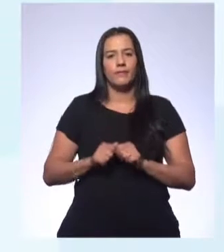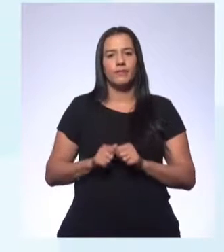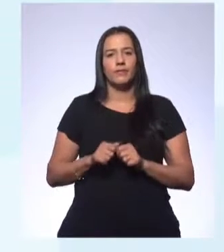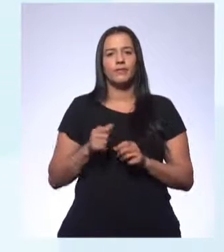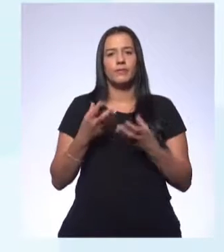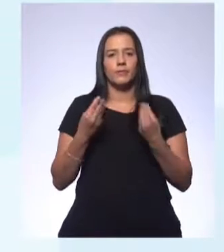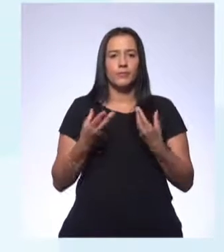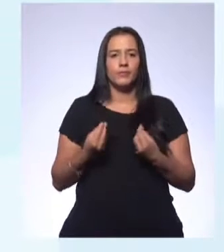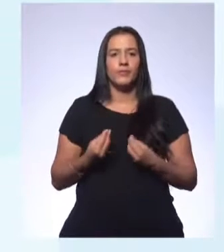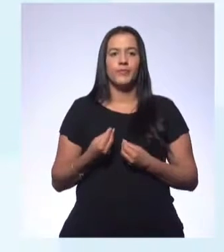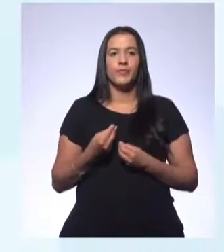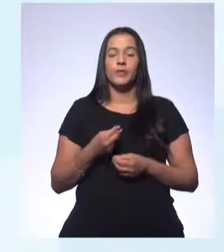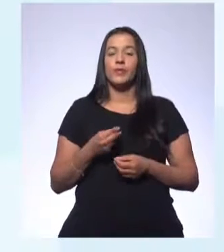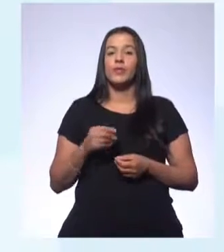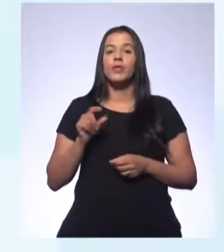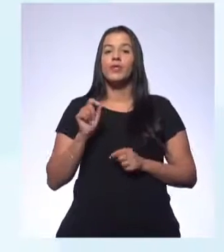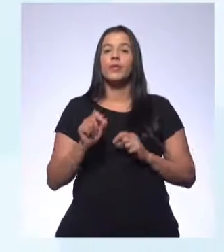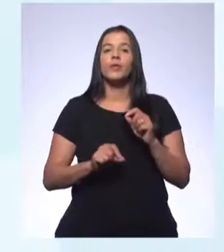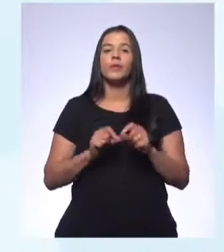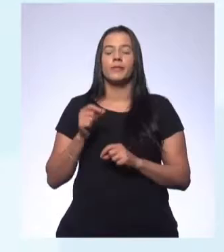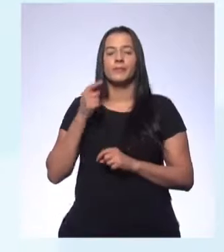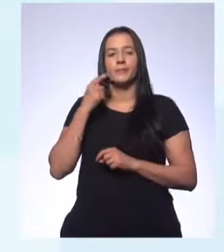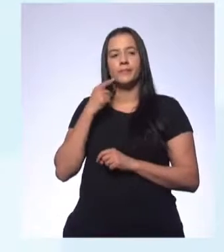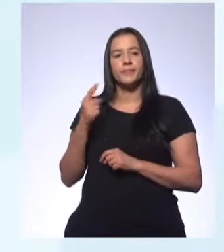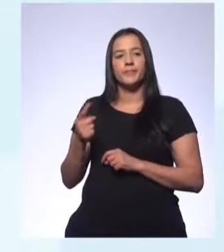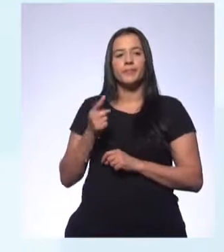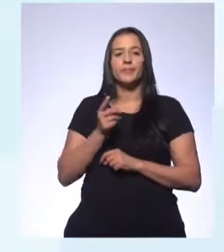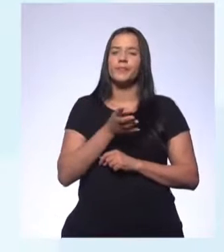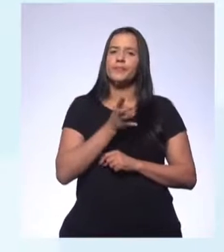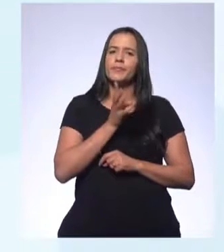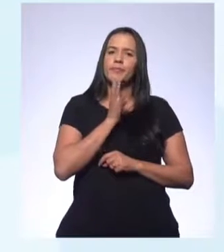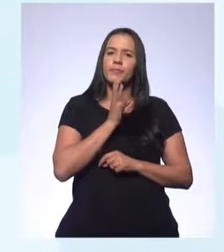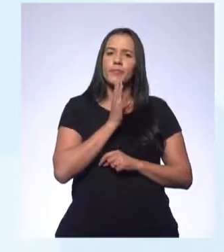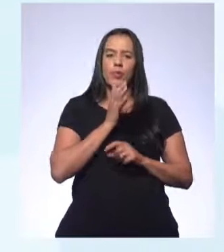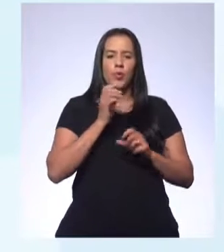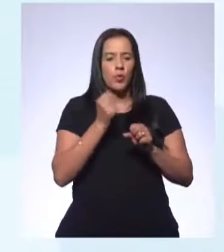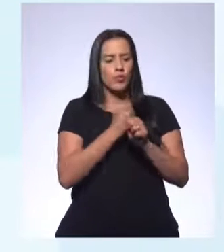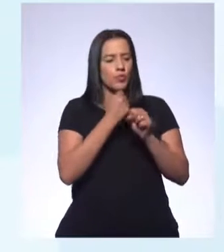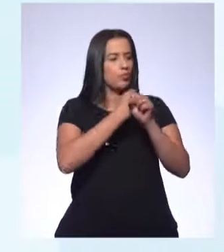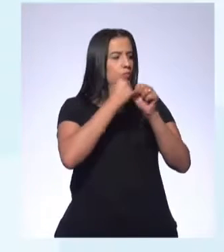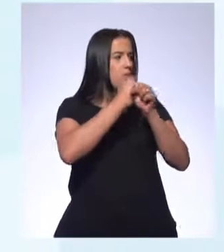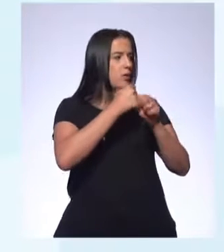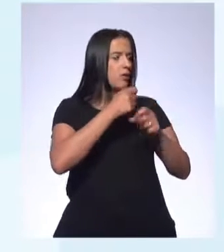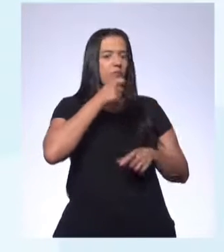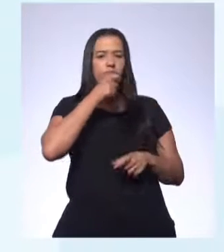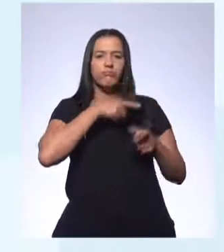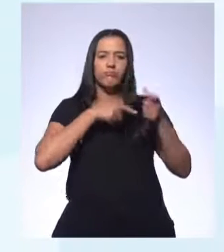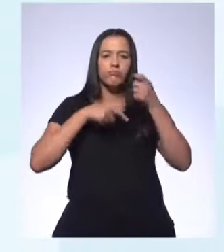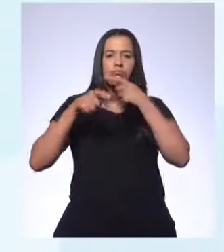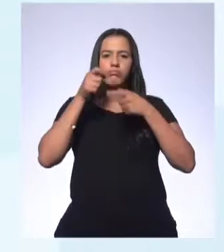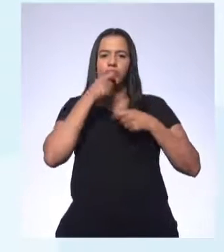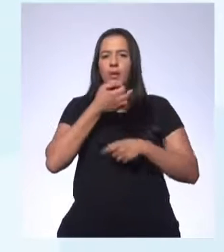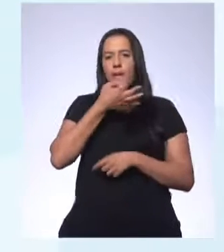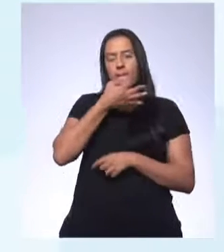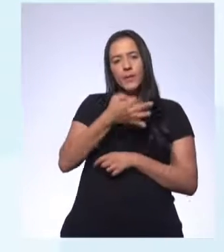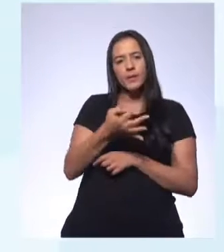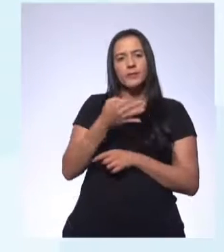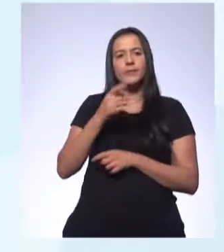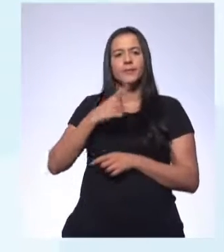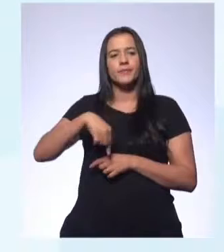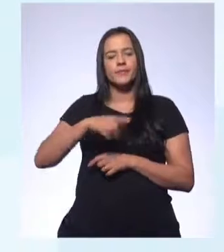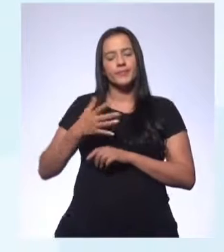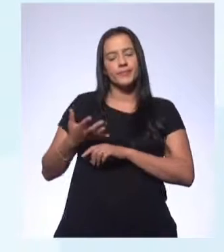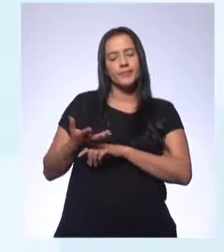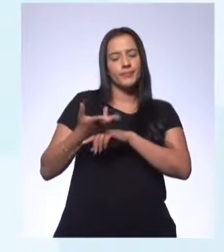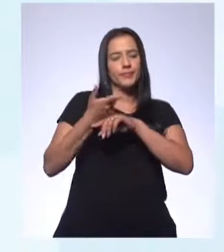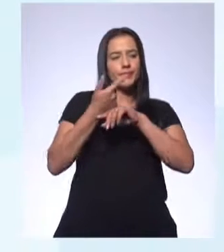coisinhas. Construir alguns argumentos, porque muito que a gente vai falar aqui hoje é teoria, é uma teoria bacana e bem convincente, mas é